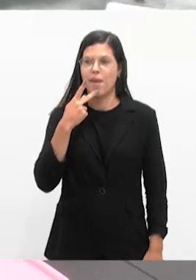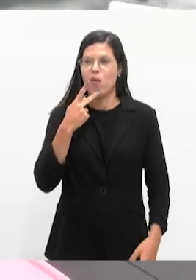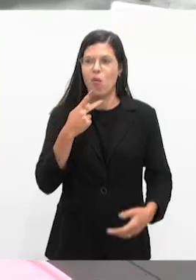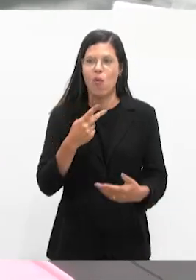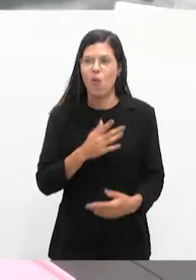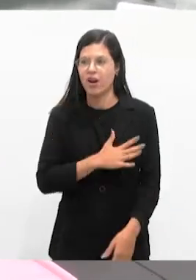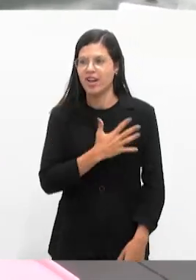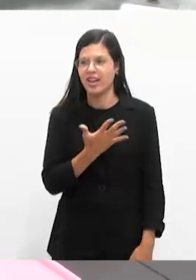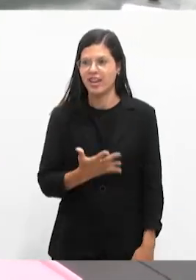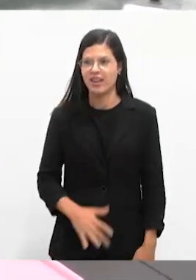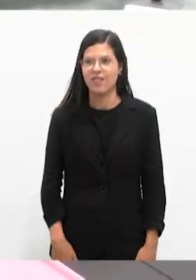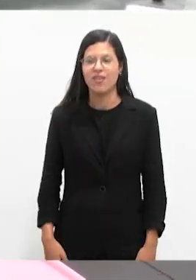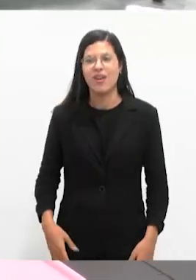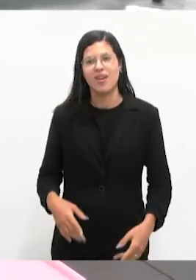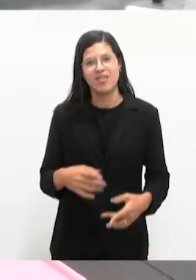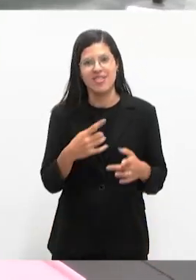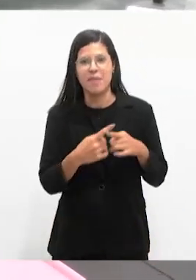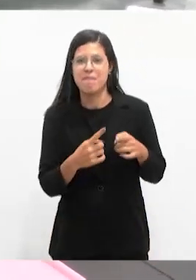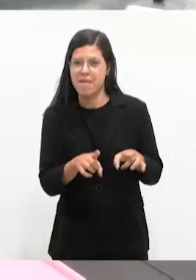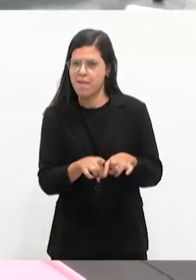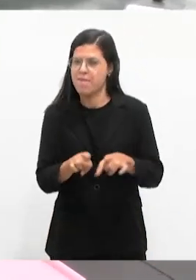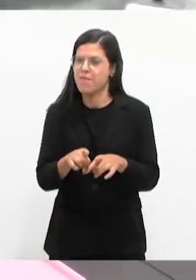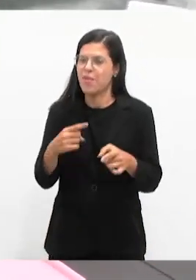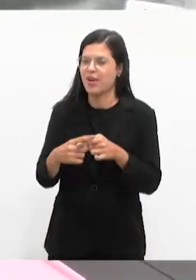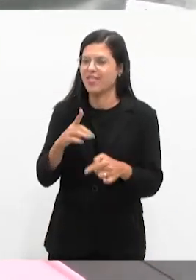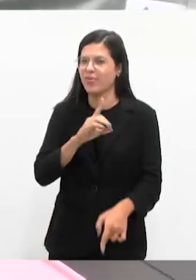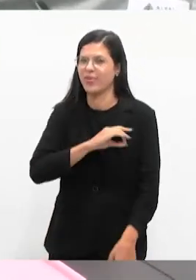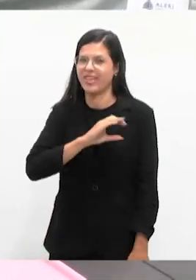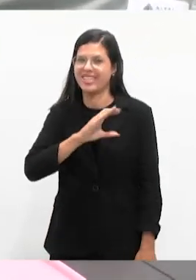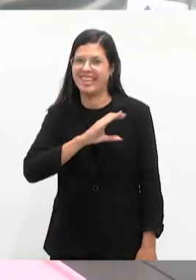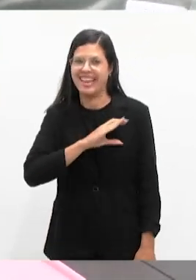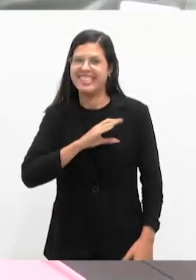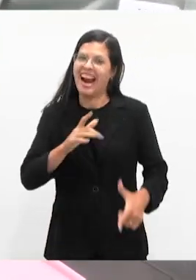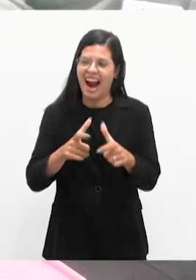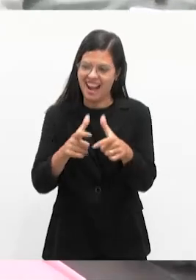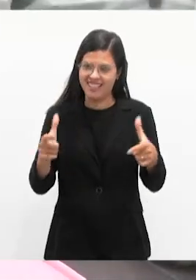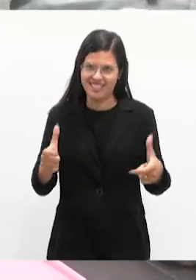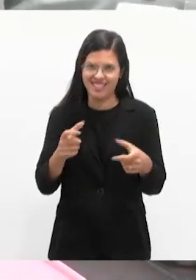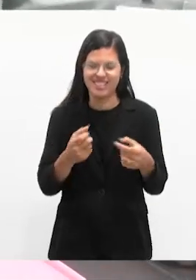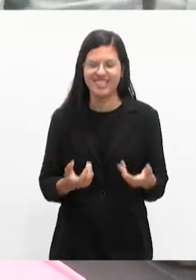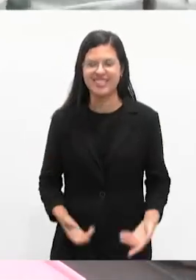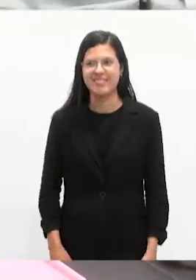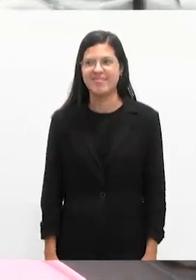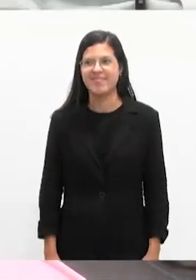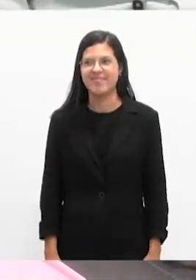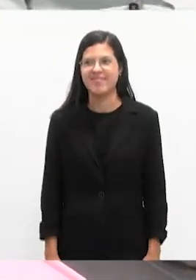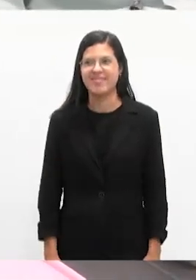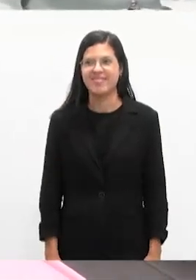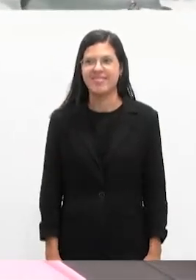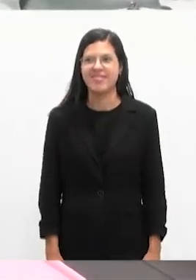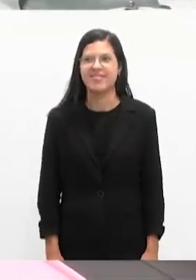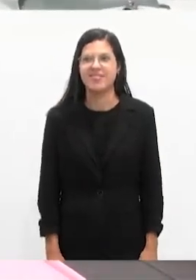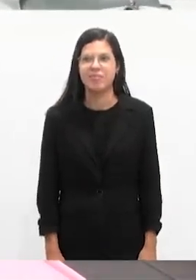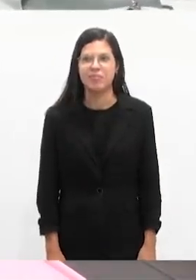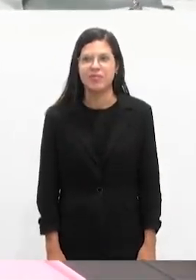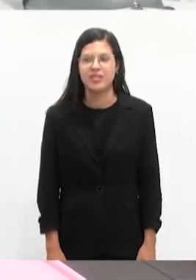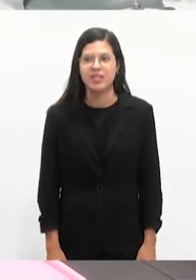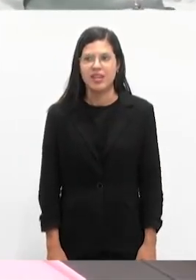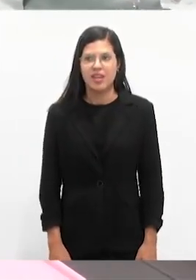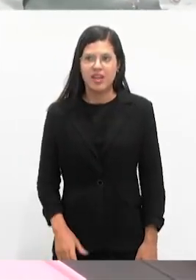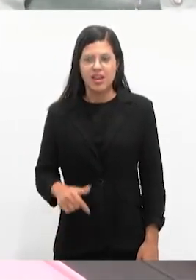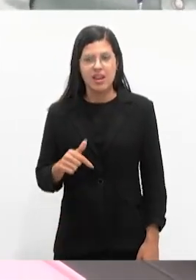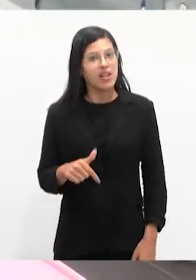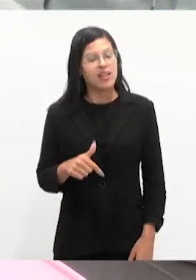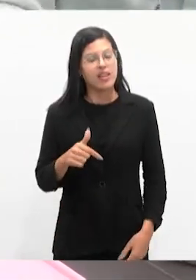país. Caxias é um país. Então, na verdade, ele apresenta projetos de